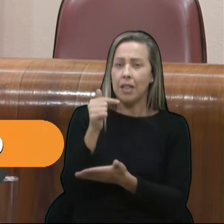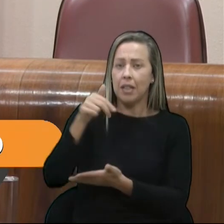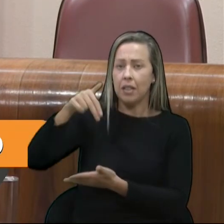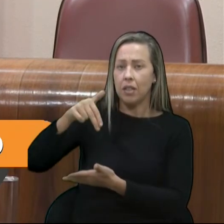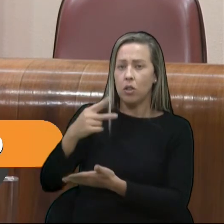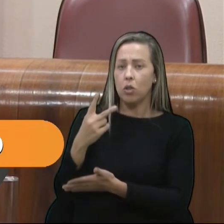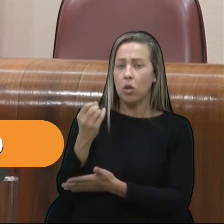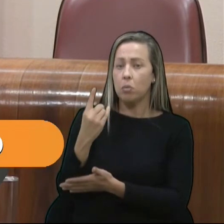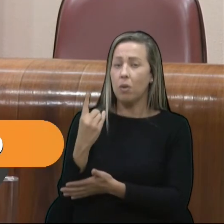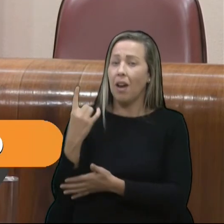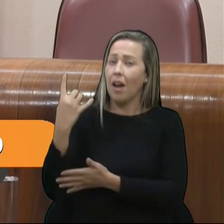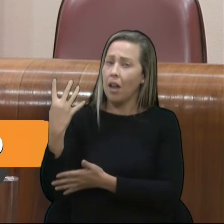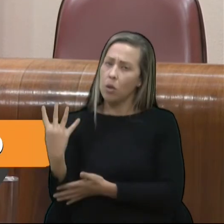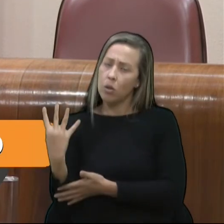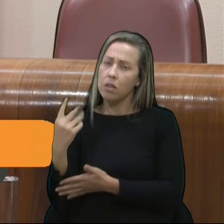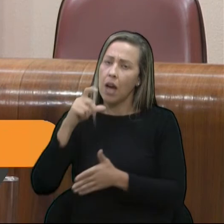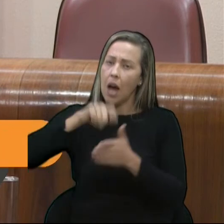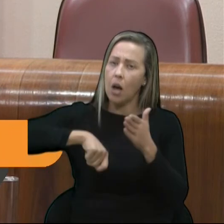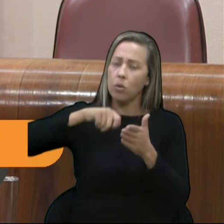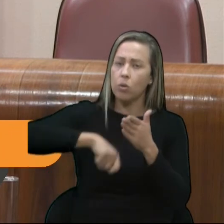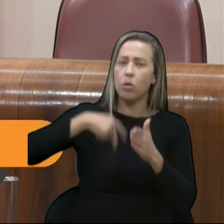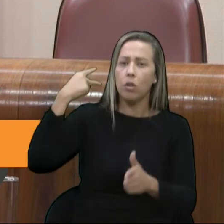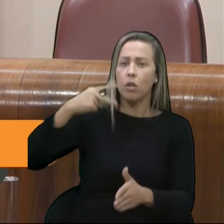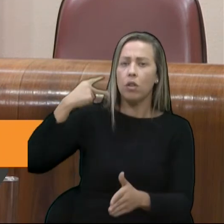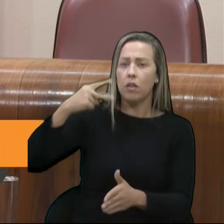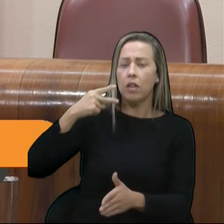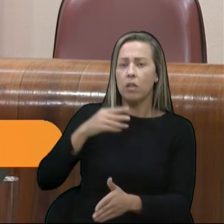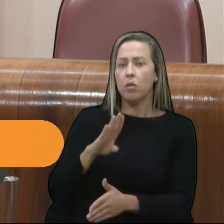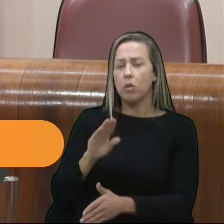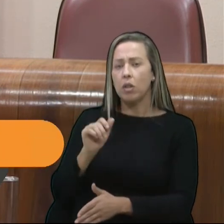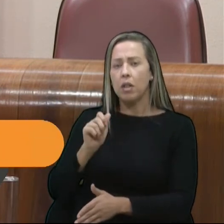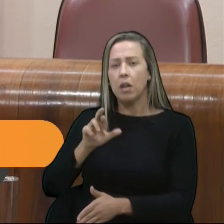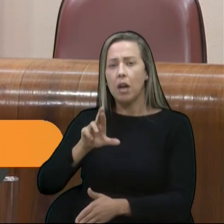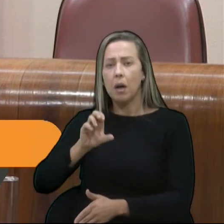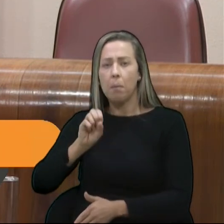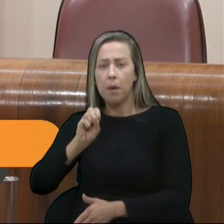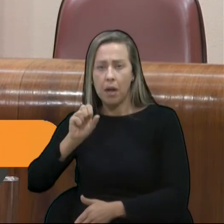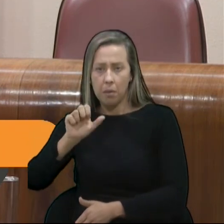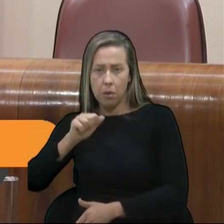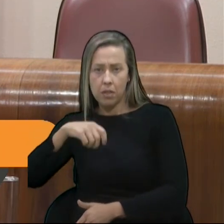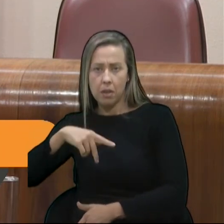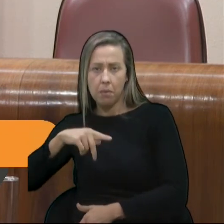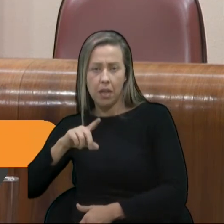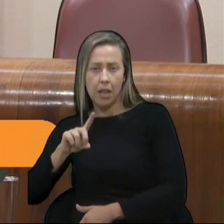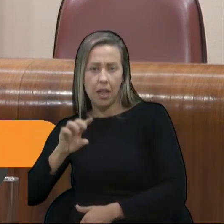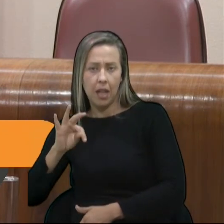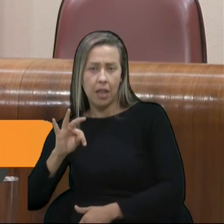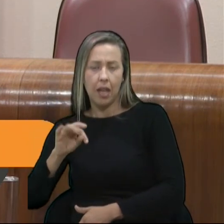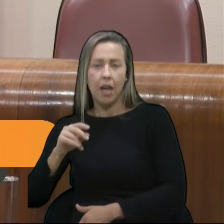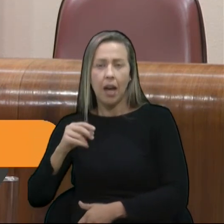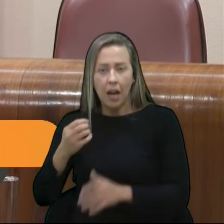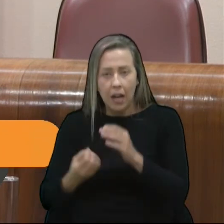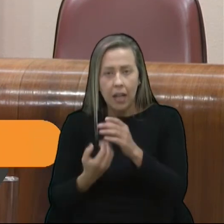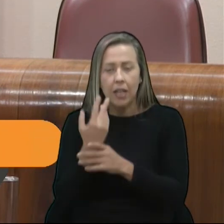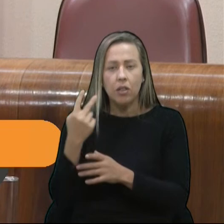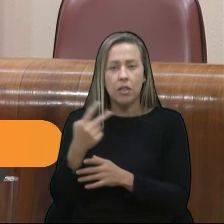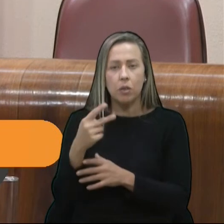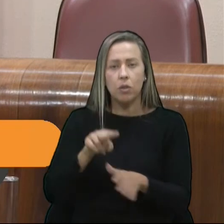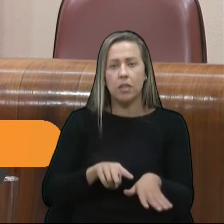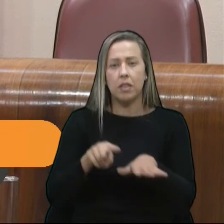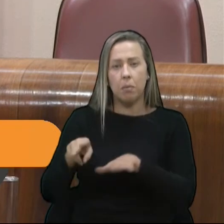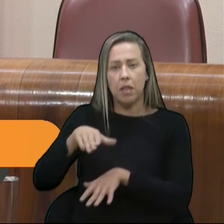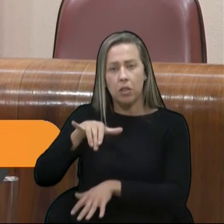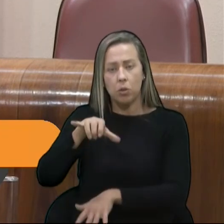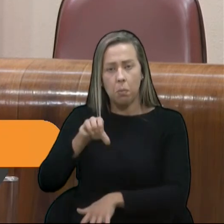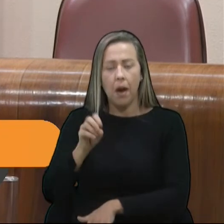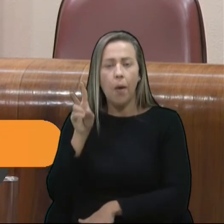de 2014, de autoria do então vereador Jason Barbosa, do PDT, instituindo a segunda semana de maio no município,